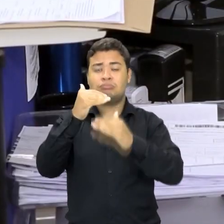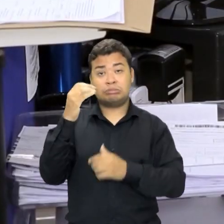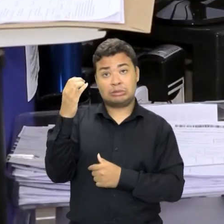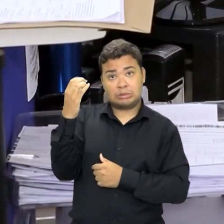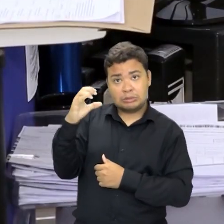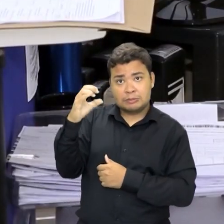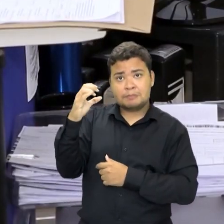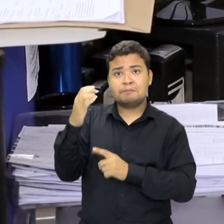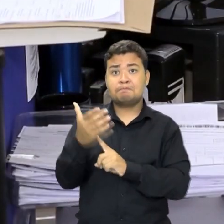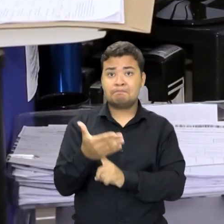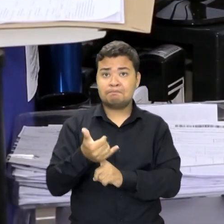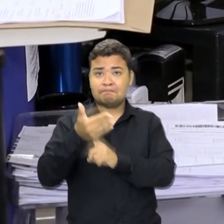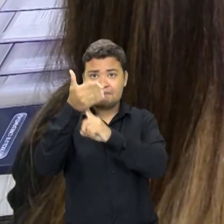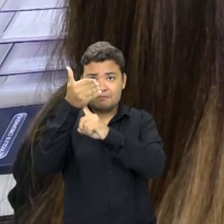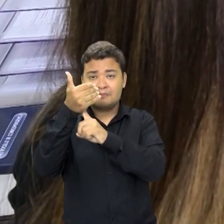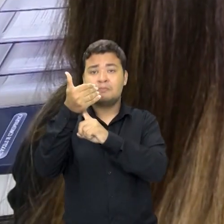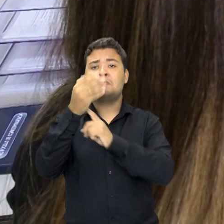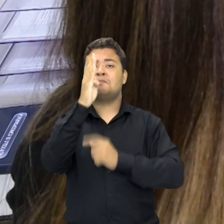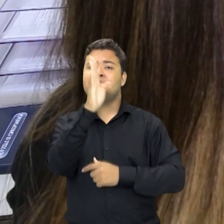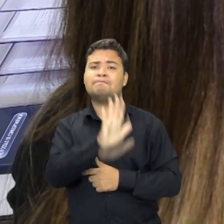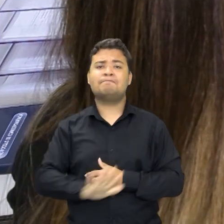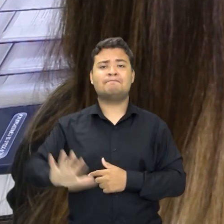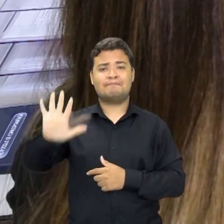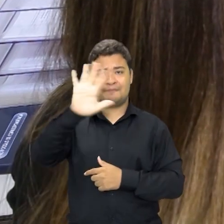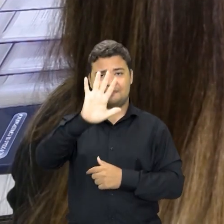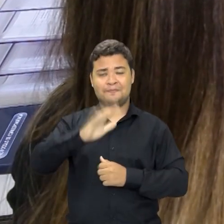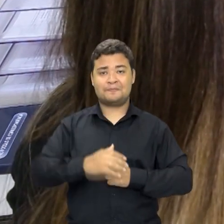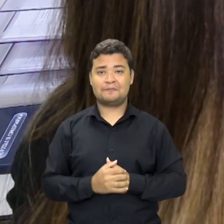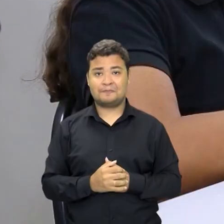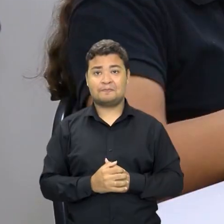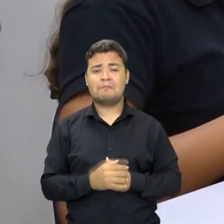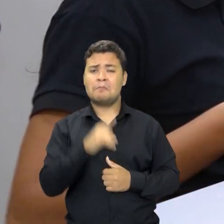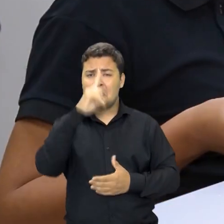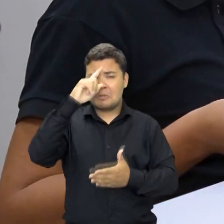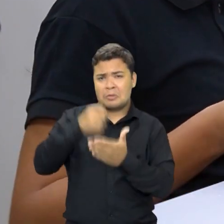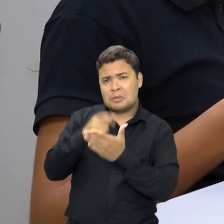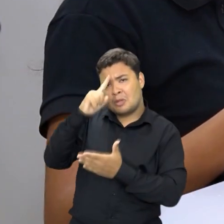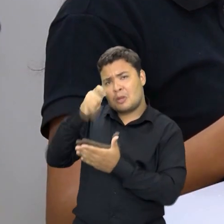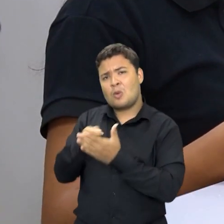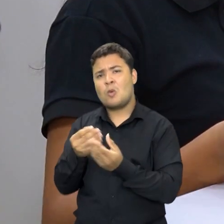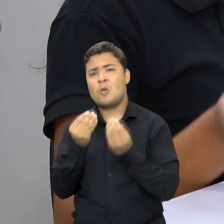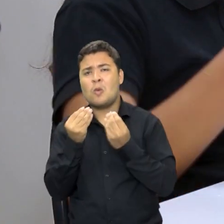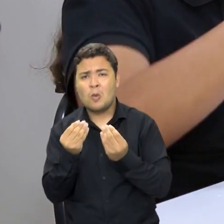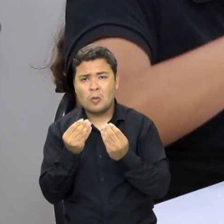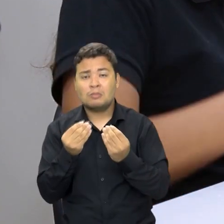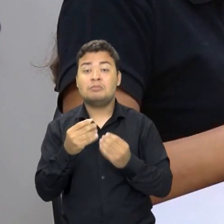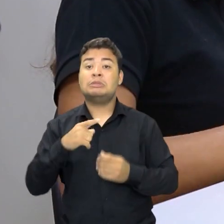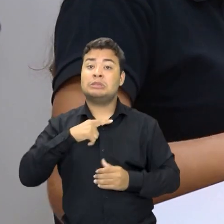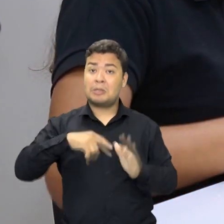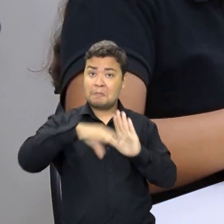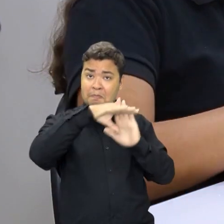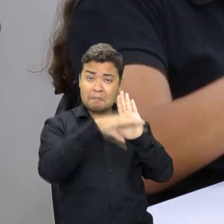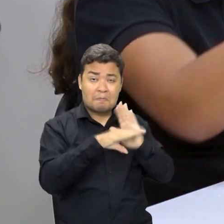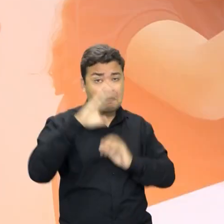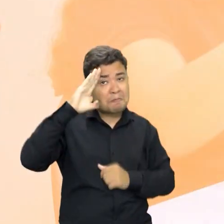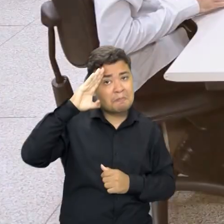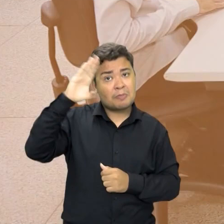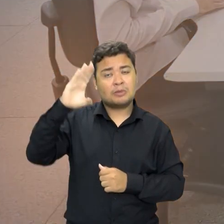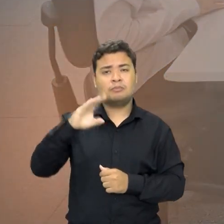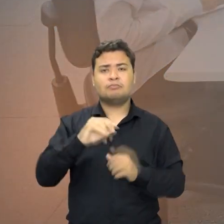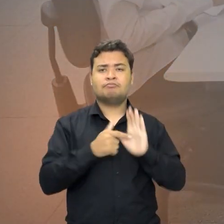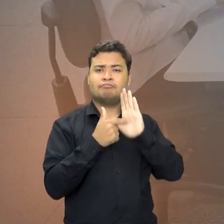desenvolvimento científico e tecnológico brasileiro. A FUNAP toma decisões baseadas nos princípios